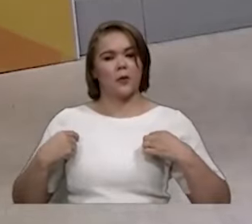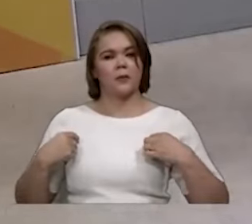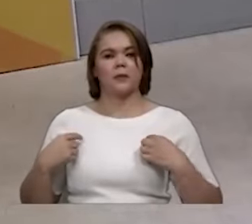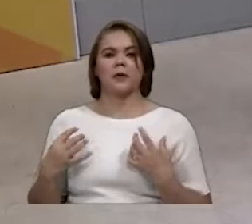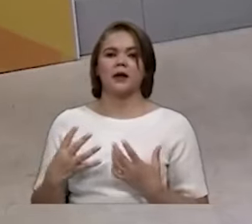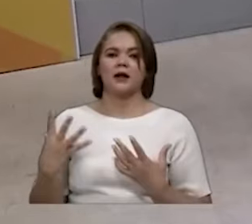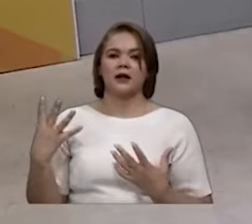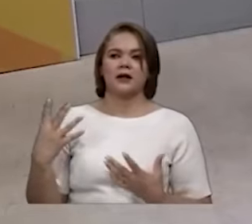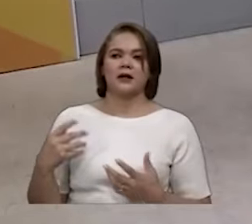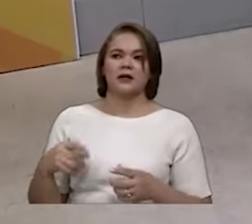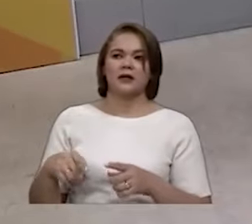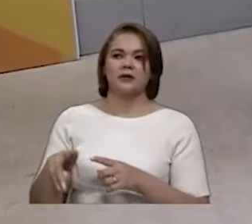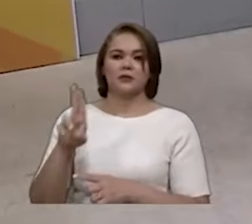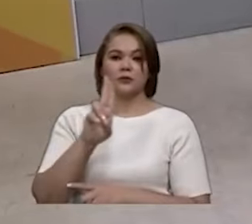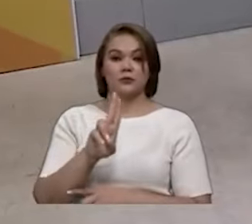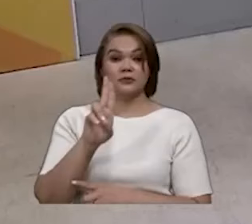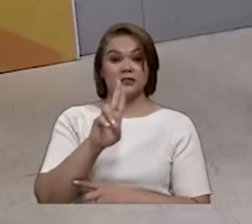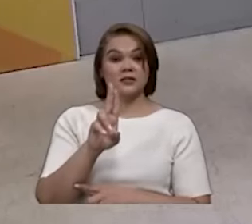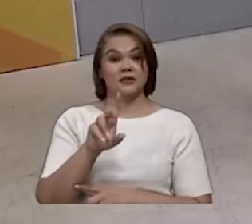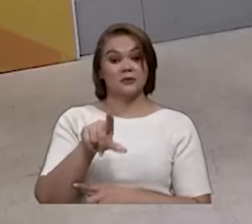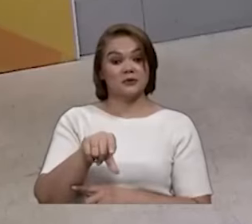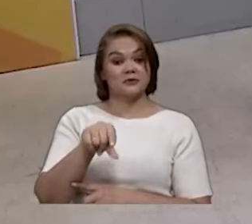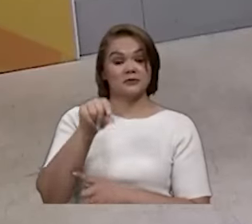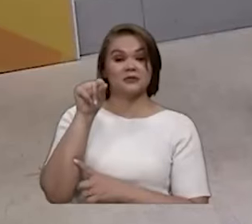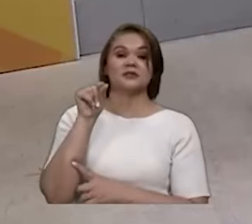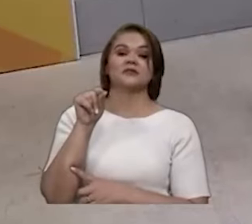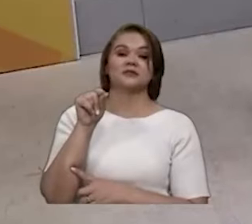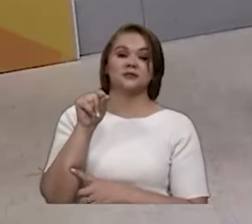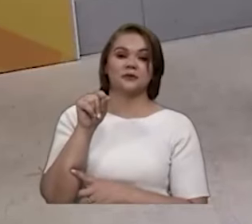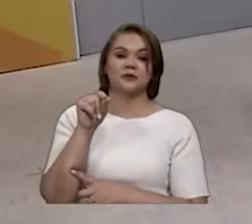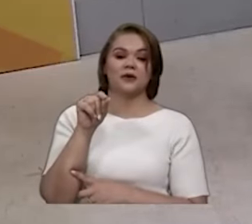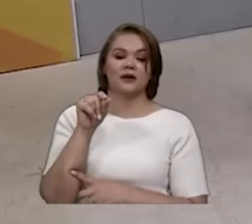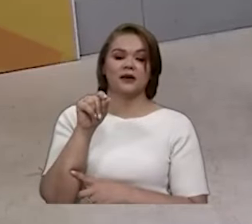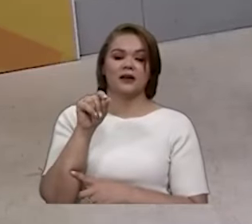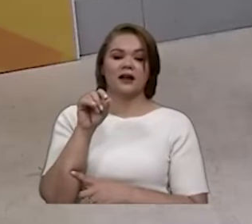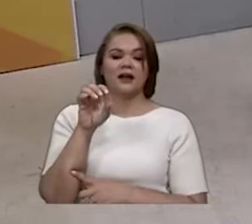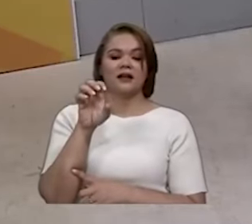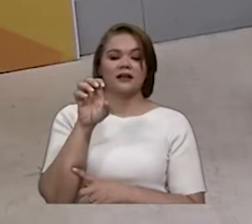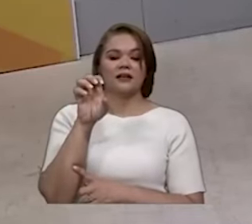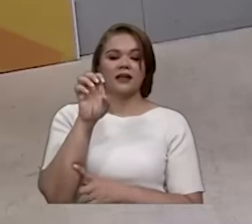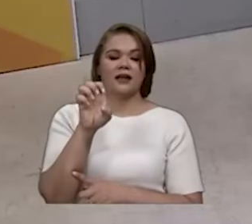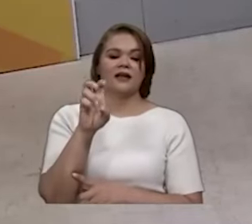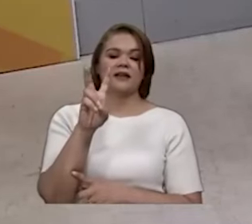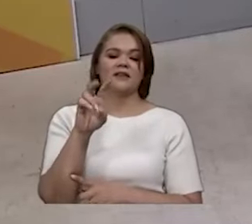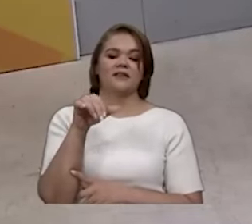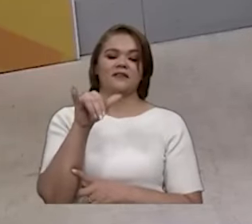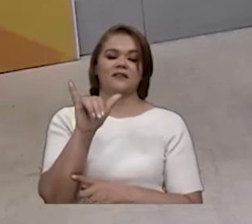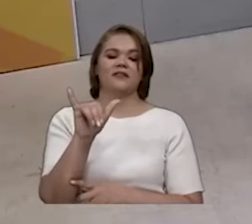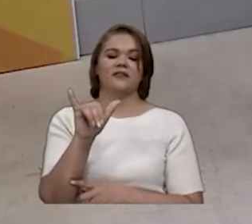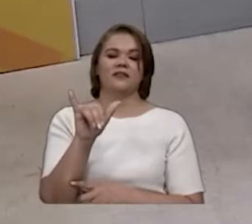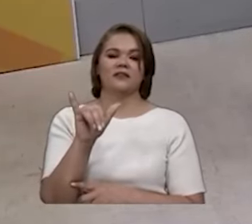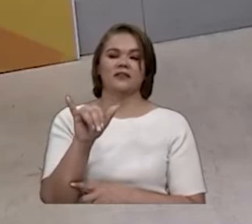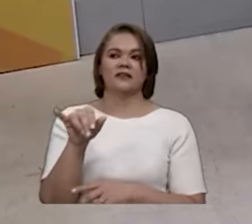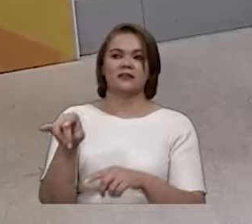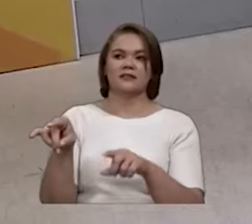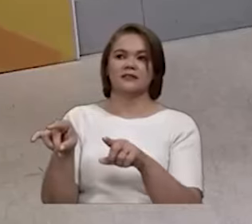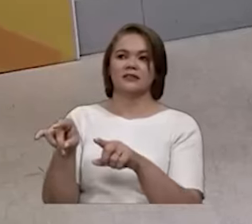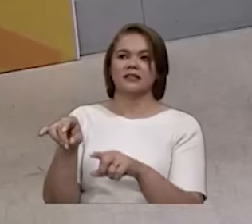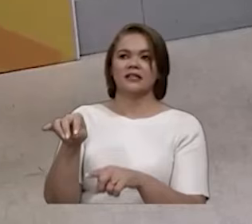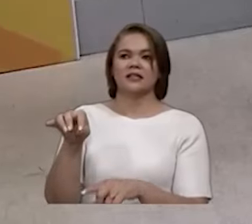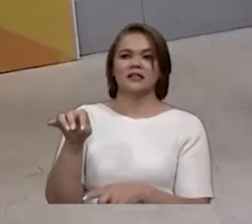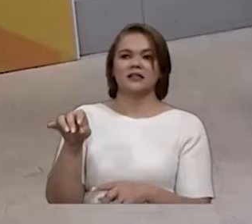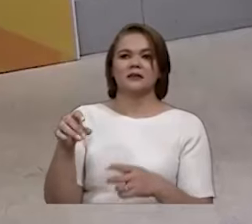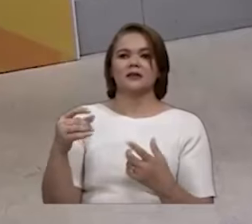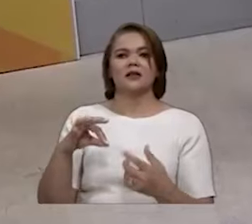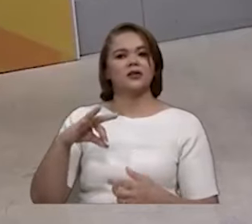trajando aqui. Mais uma escolha acertadíssima da Eve Trajes Finos, que capricha sempre na seleção. Não só comigo, todo garbo